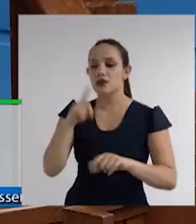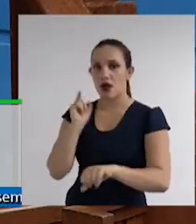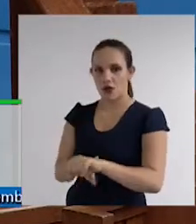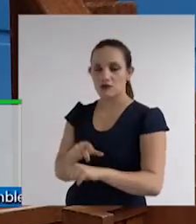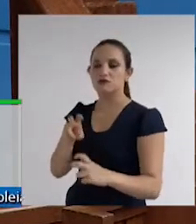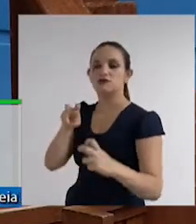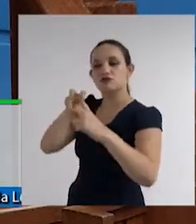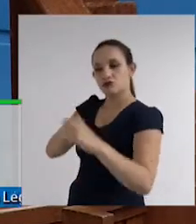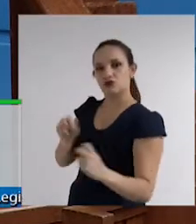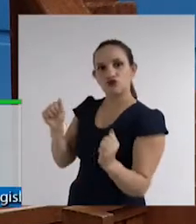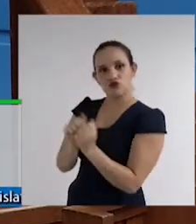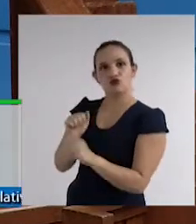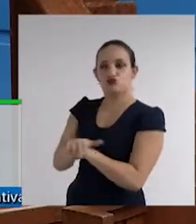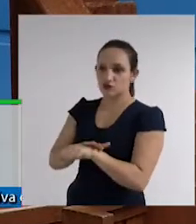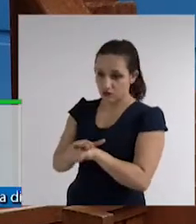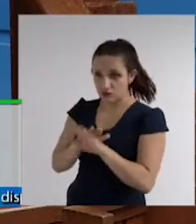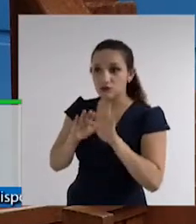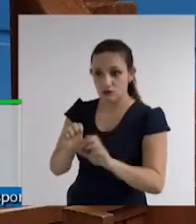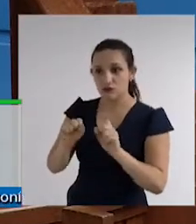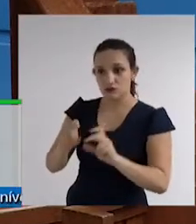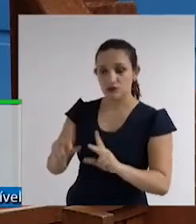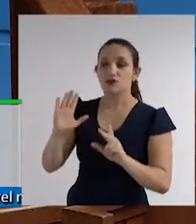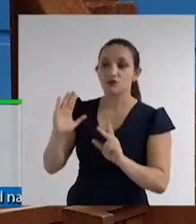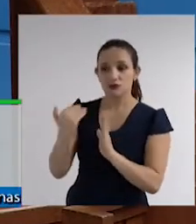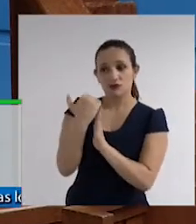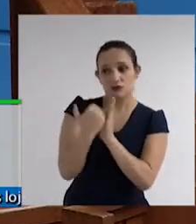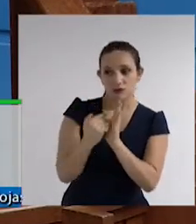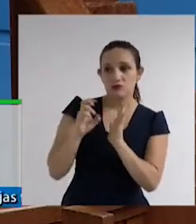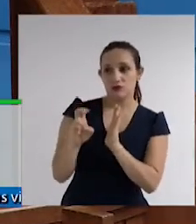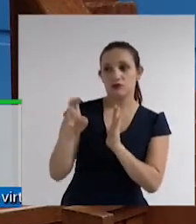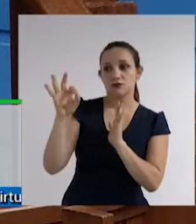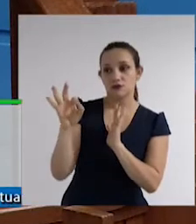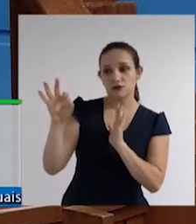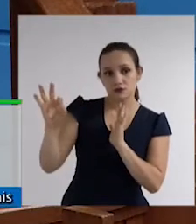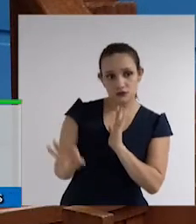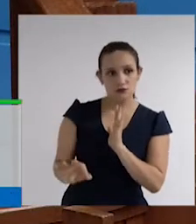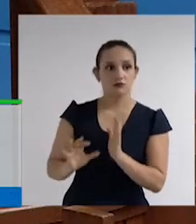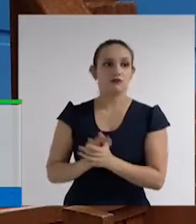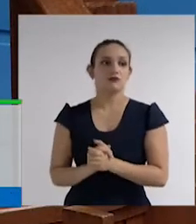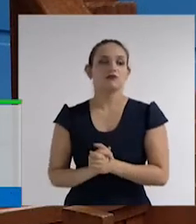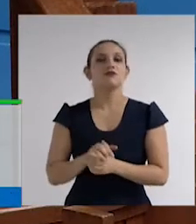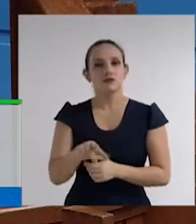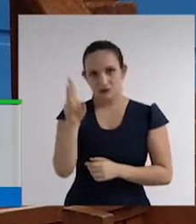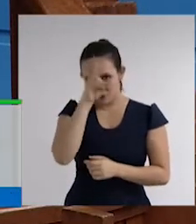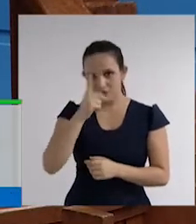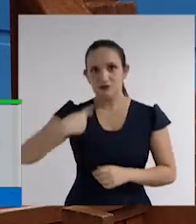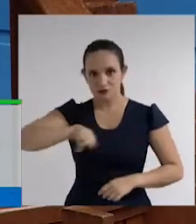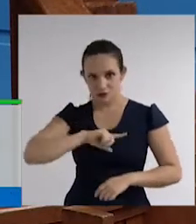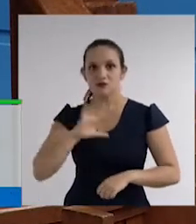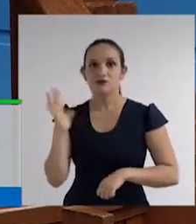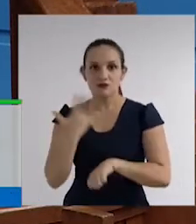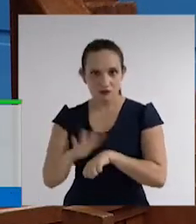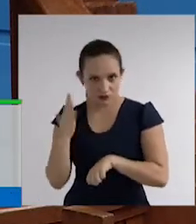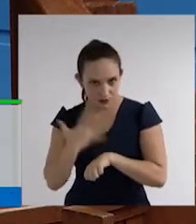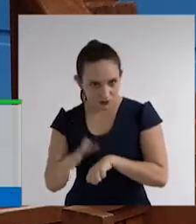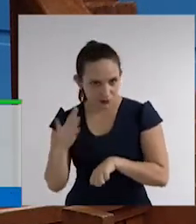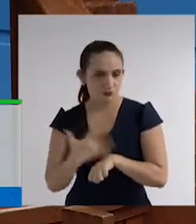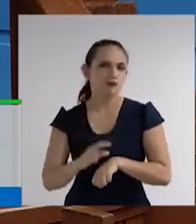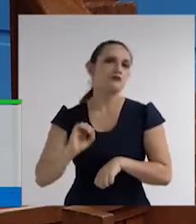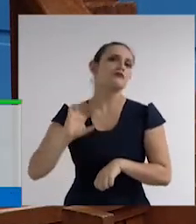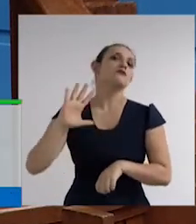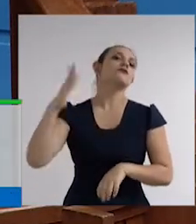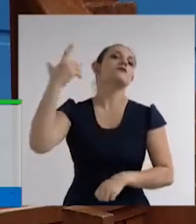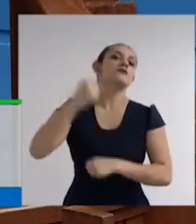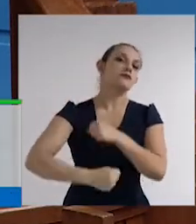dos 5%, que nós já testamos em 2015, vocês se lembram, na Comissão